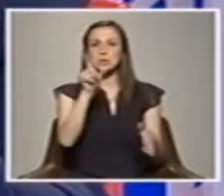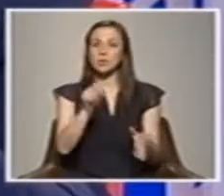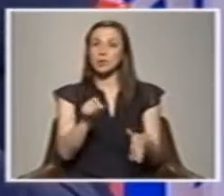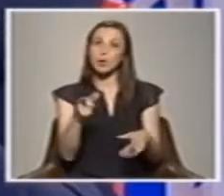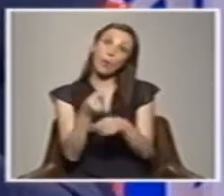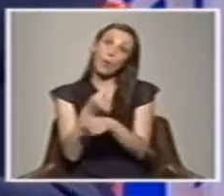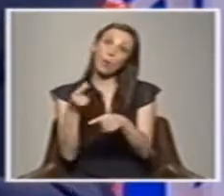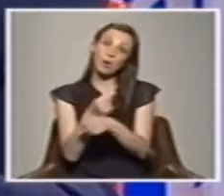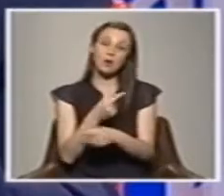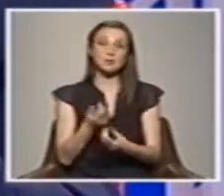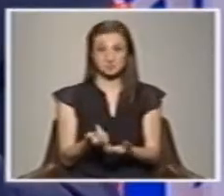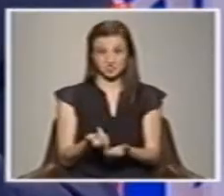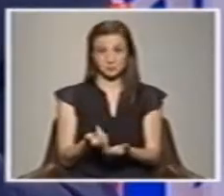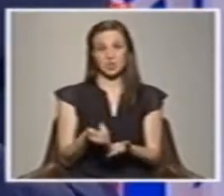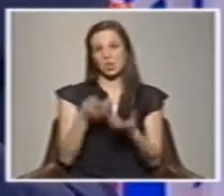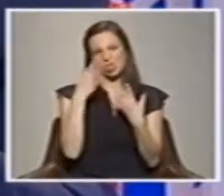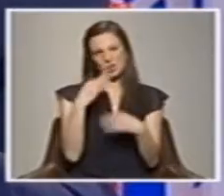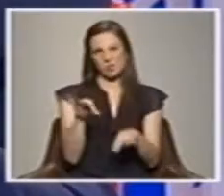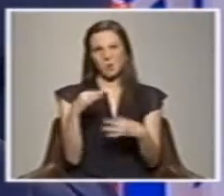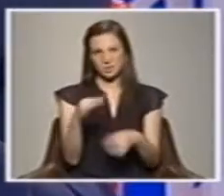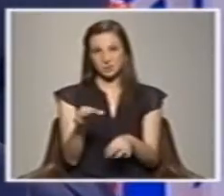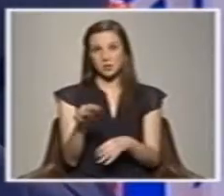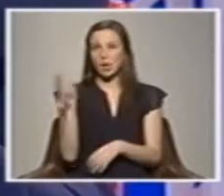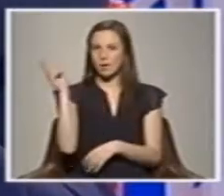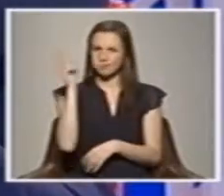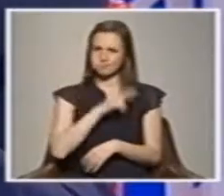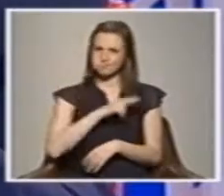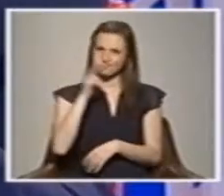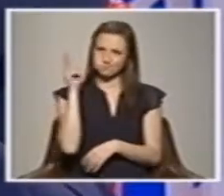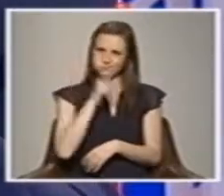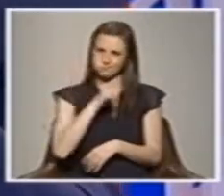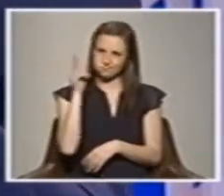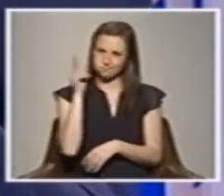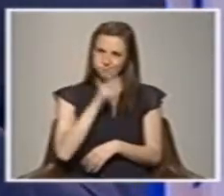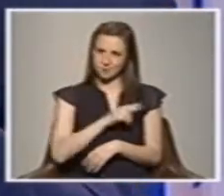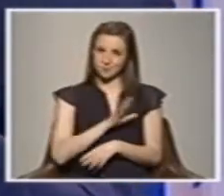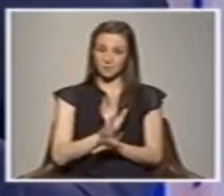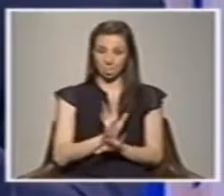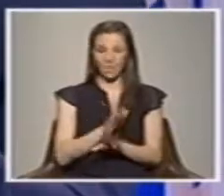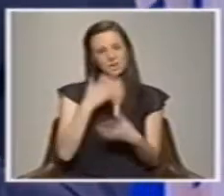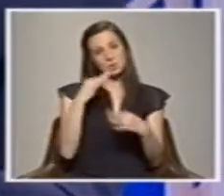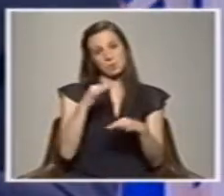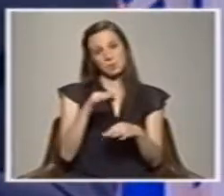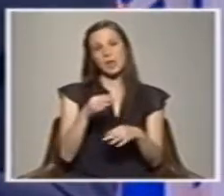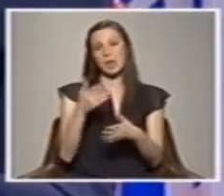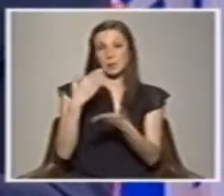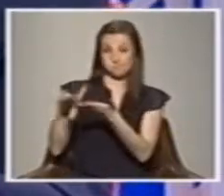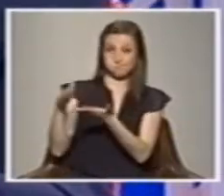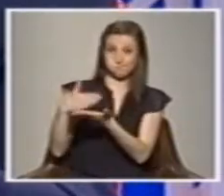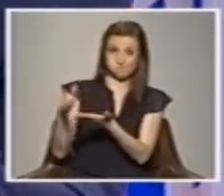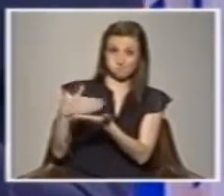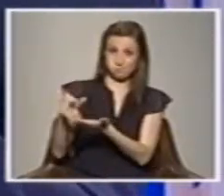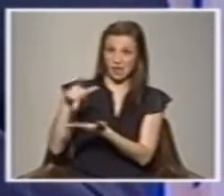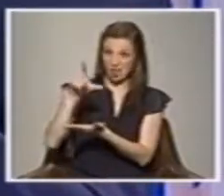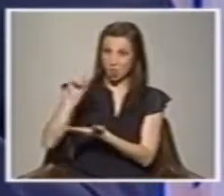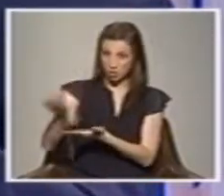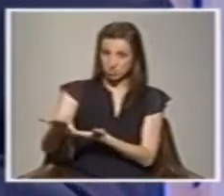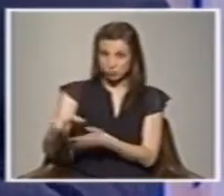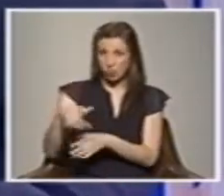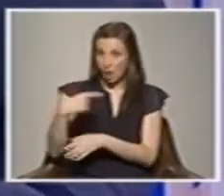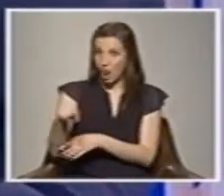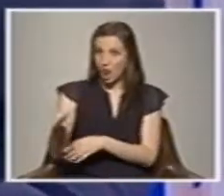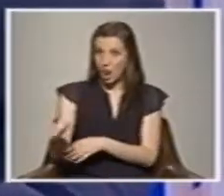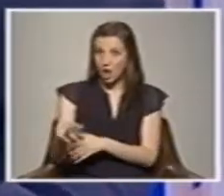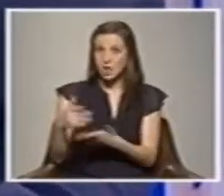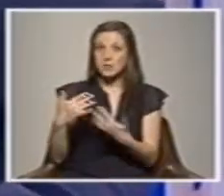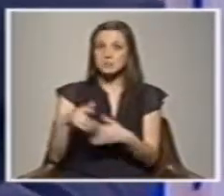consumimos. Normalmente, os excessos de consumo, quer dizer, há muito desperdício no lixo, mas há muito desperdício